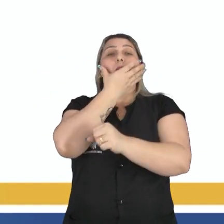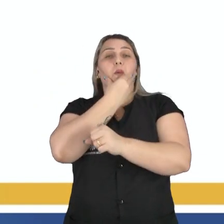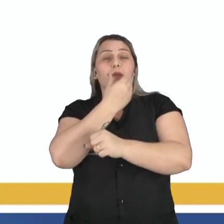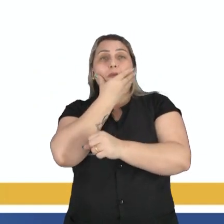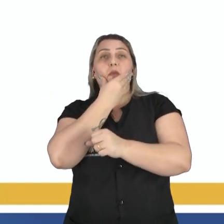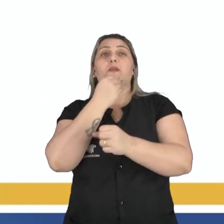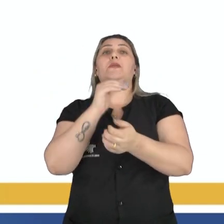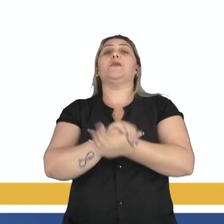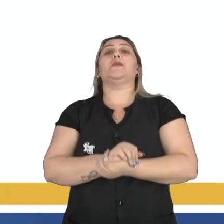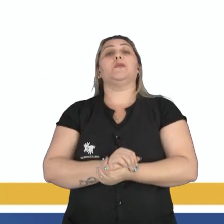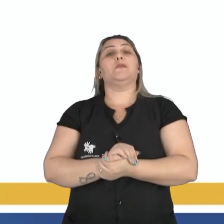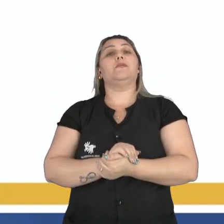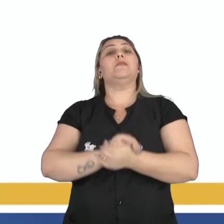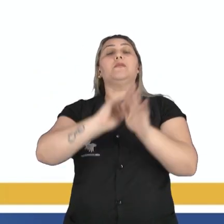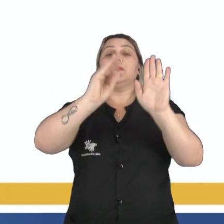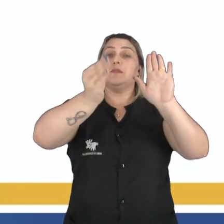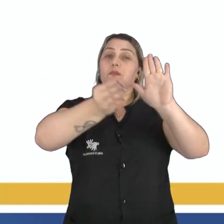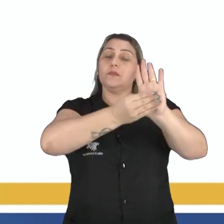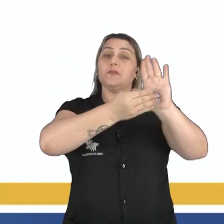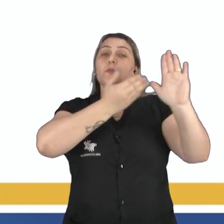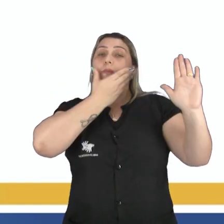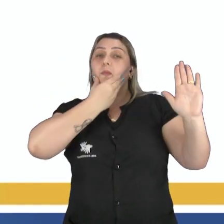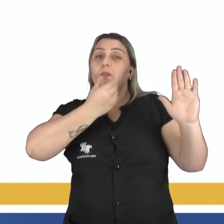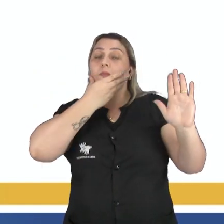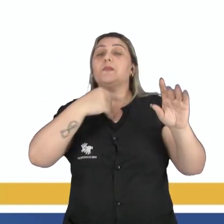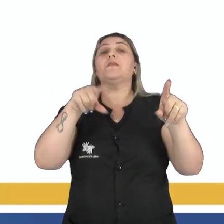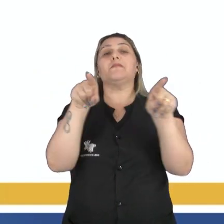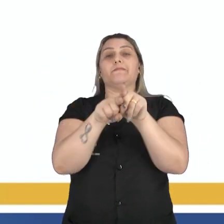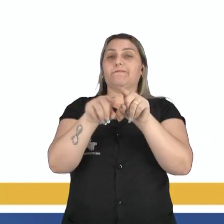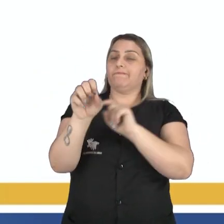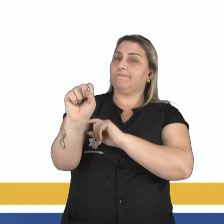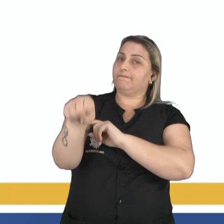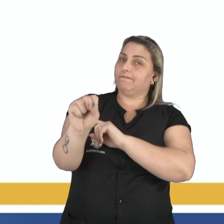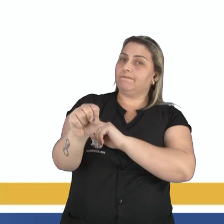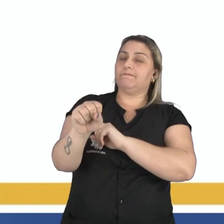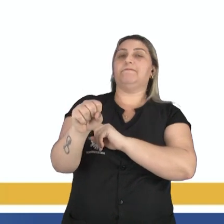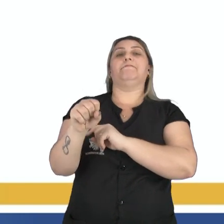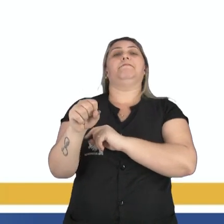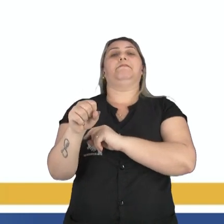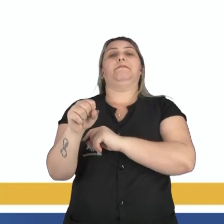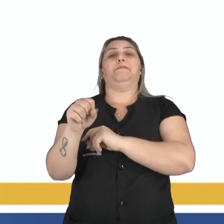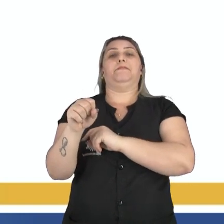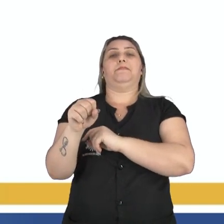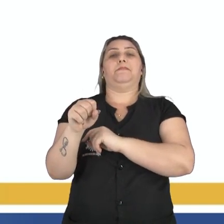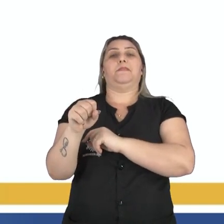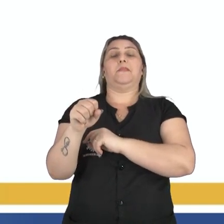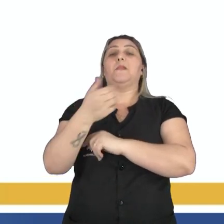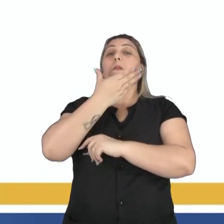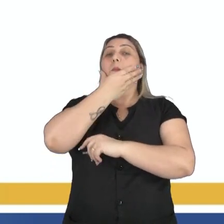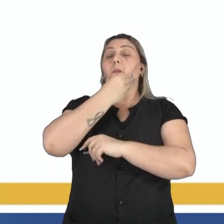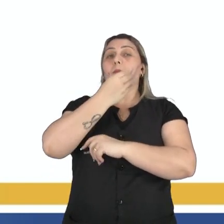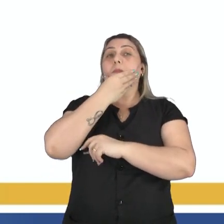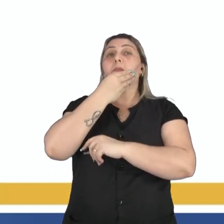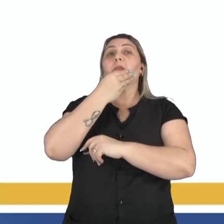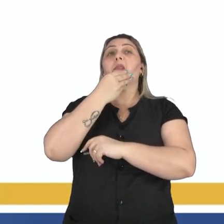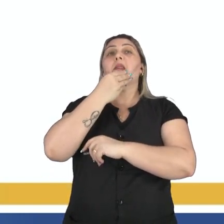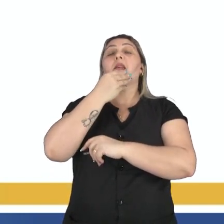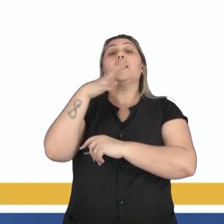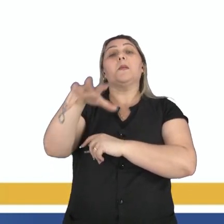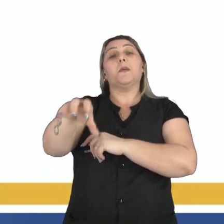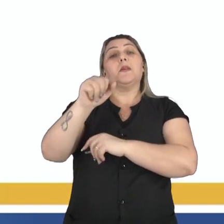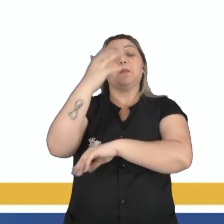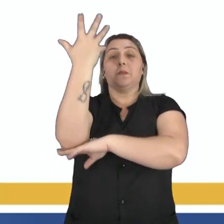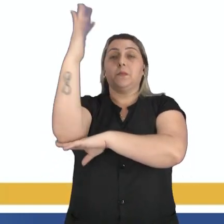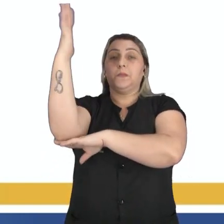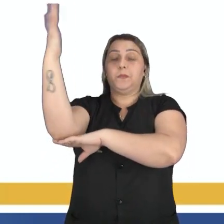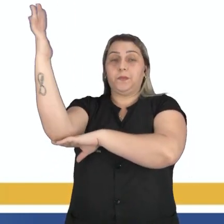foram implantadas pelo ser humano, essas sim são paisagens humanizadas. Eu peguei uma árvore